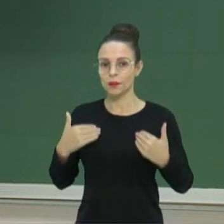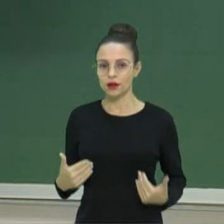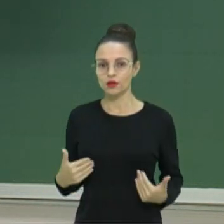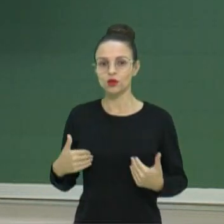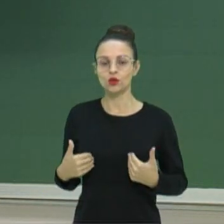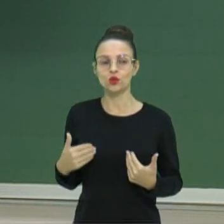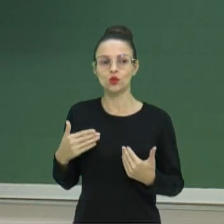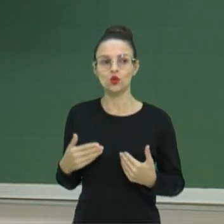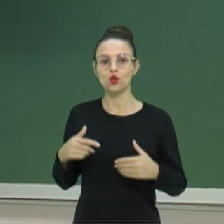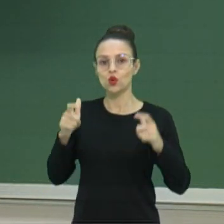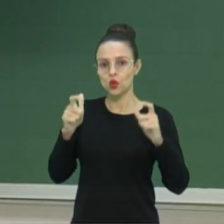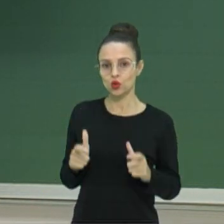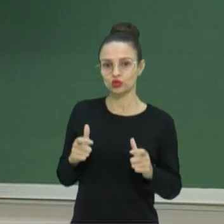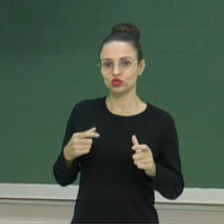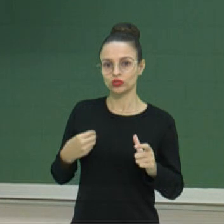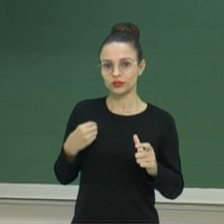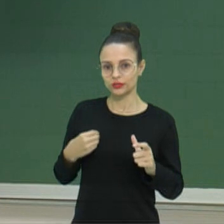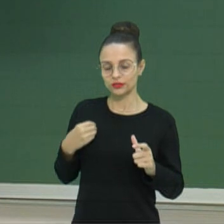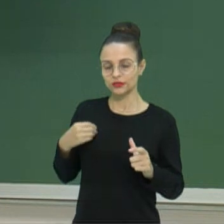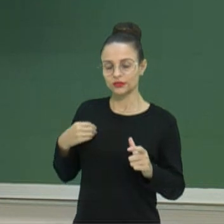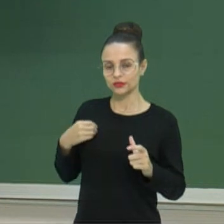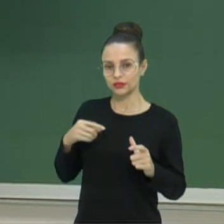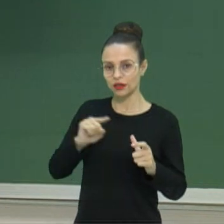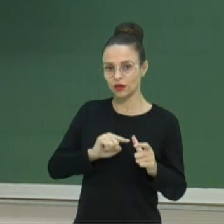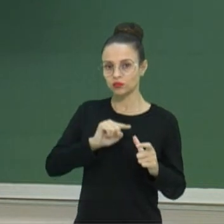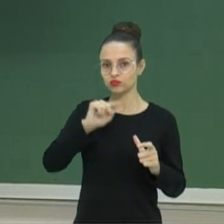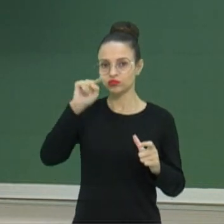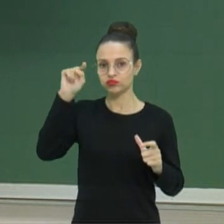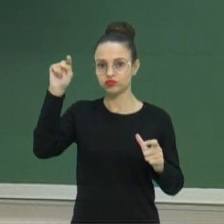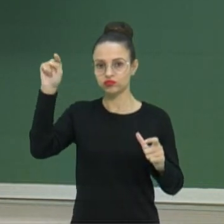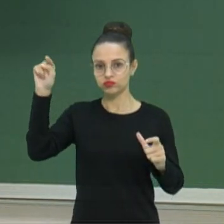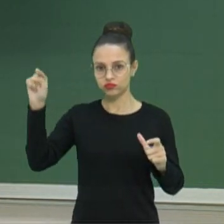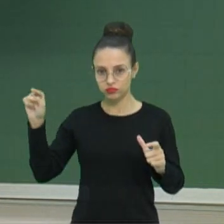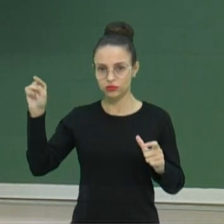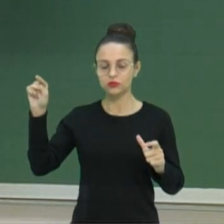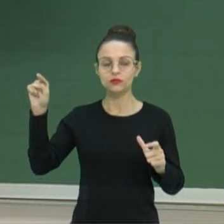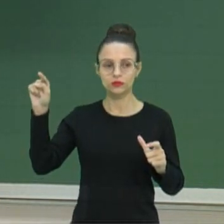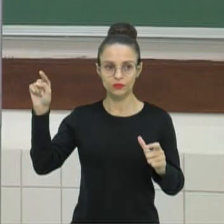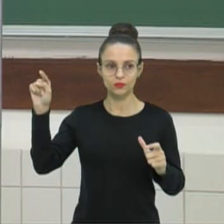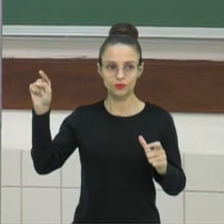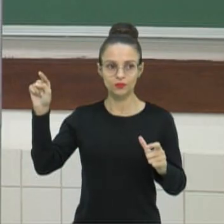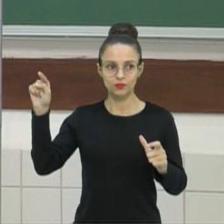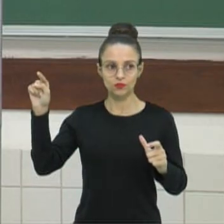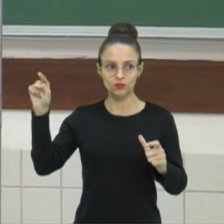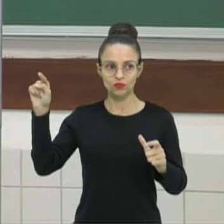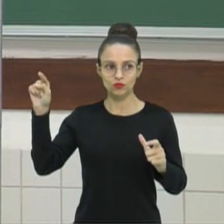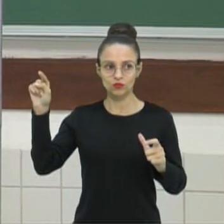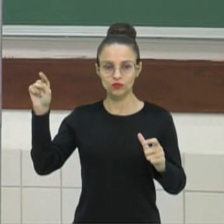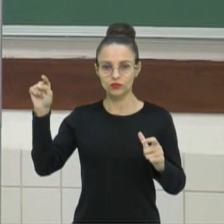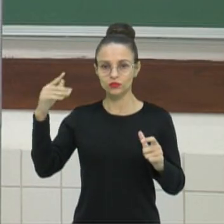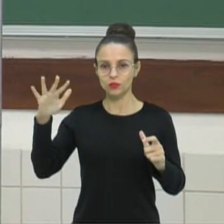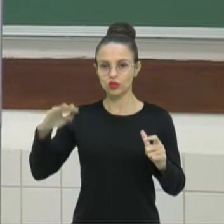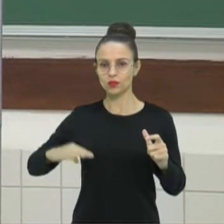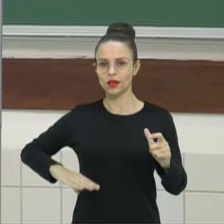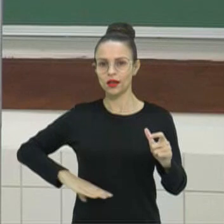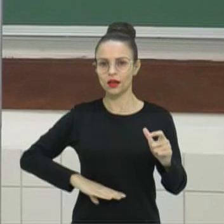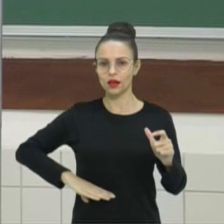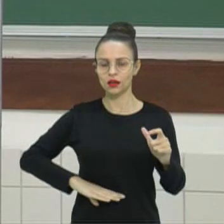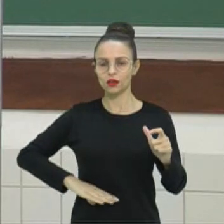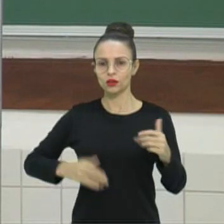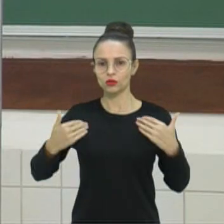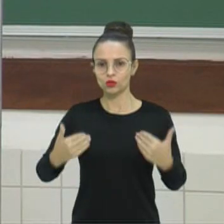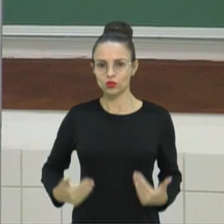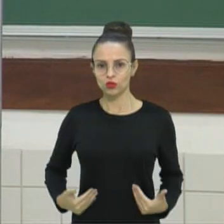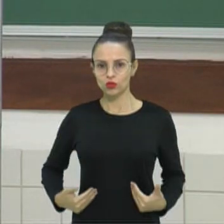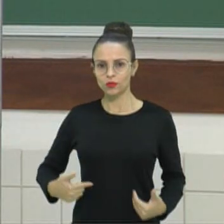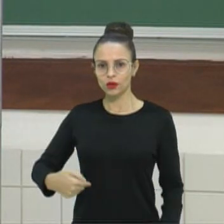posição que ele estava para a posição que ele chegou aqui, do seu centro de massa, né, no caso, aproximadamente essa região aqui do nosso corpo,